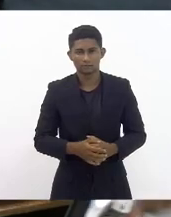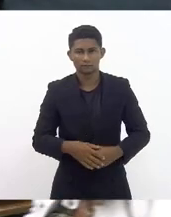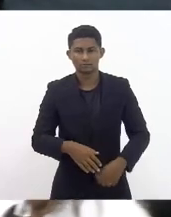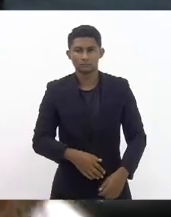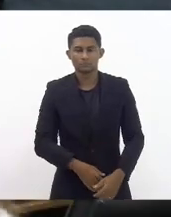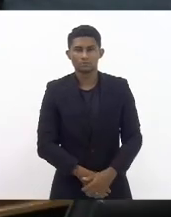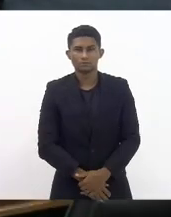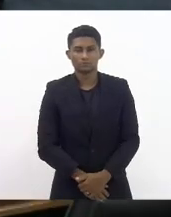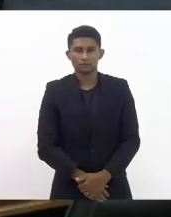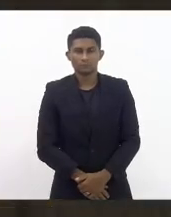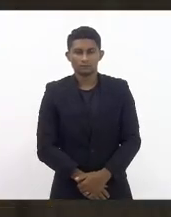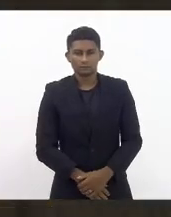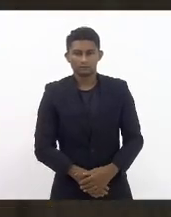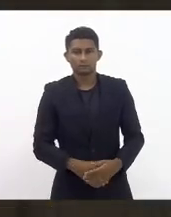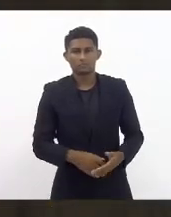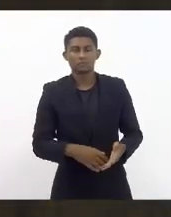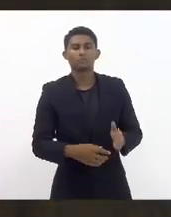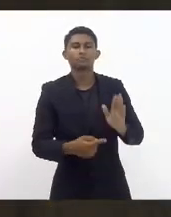Projeto